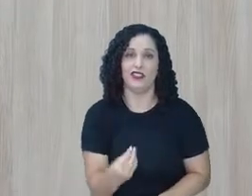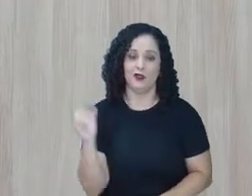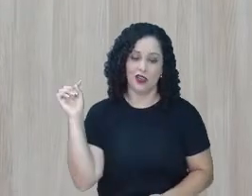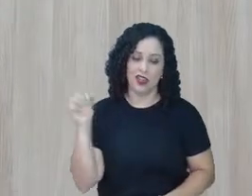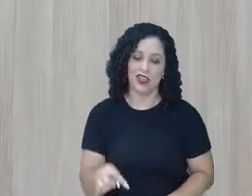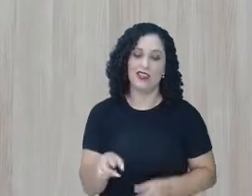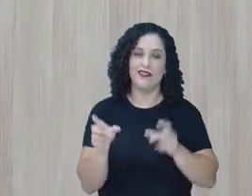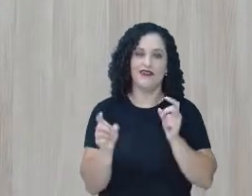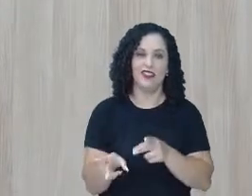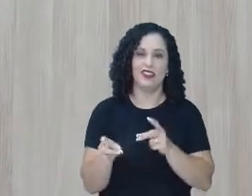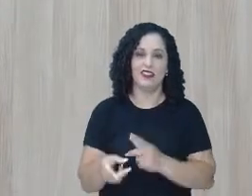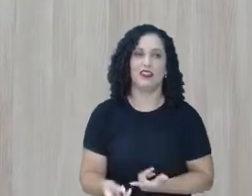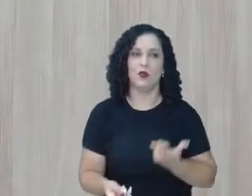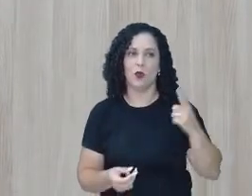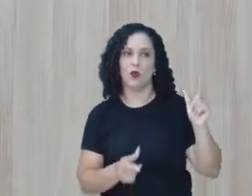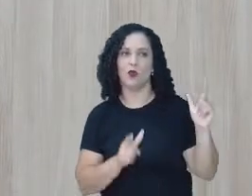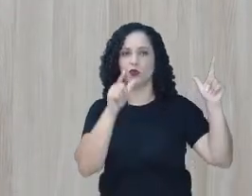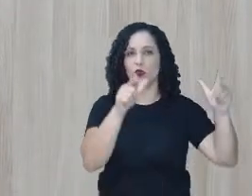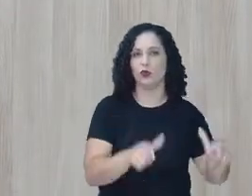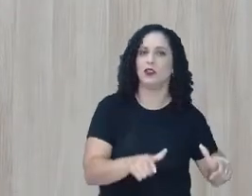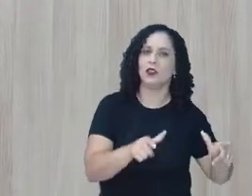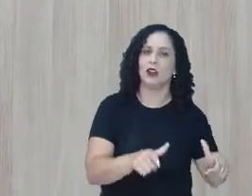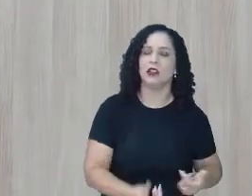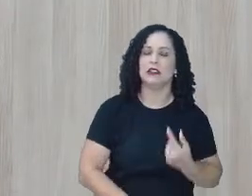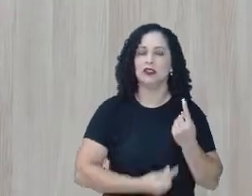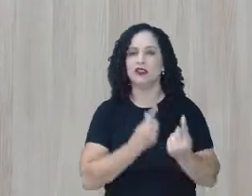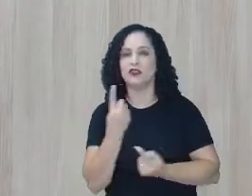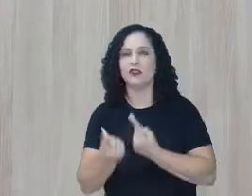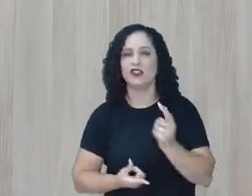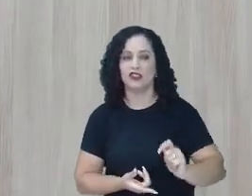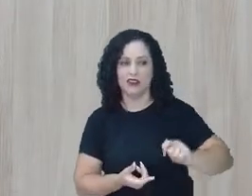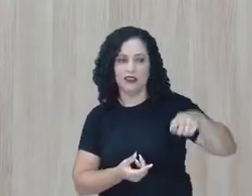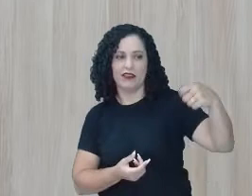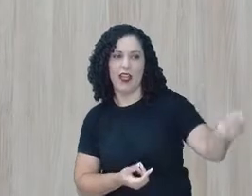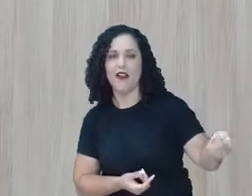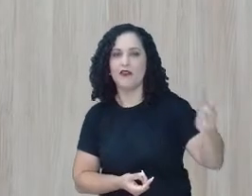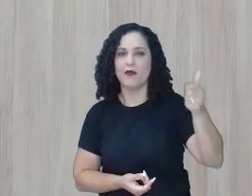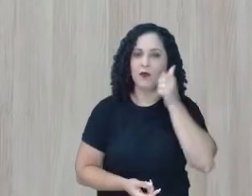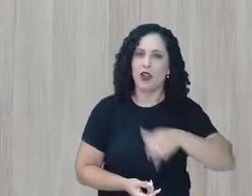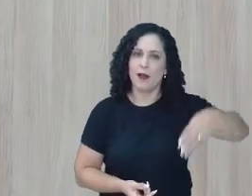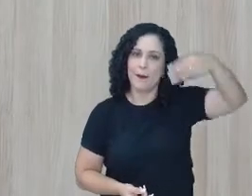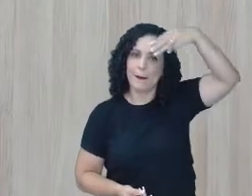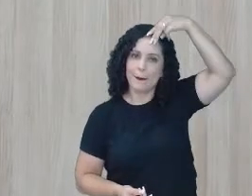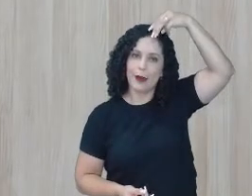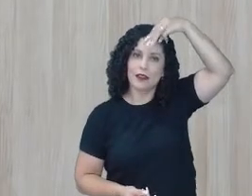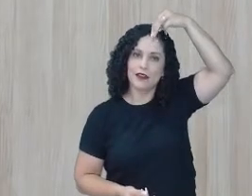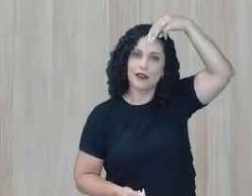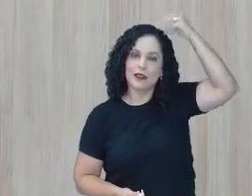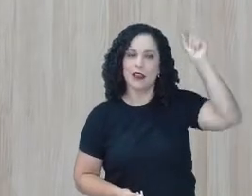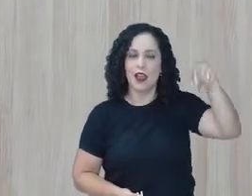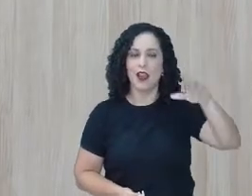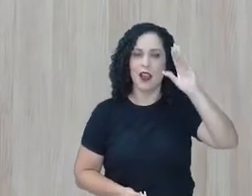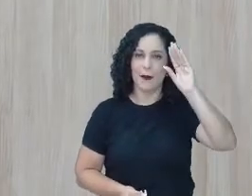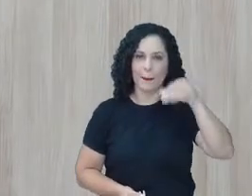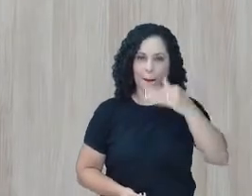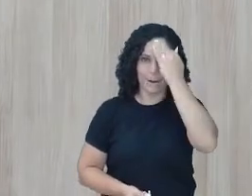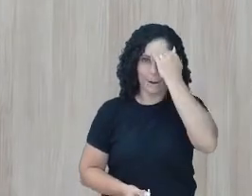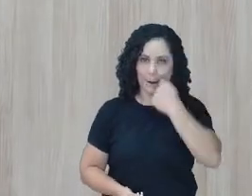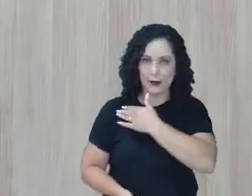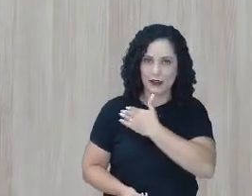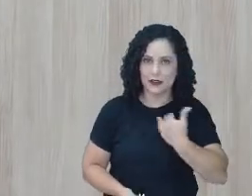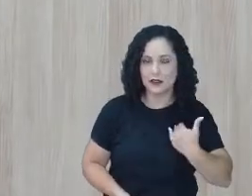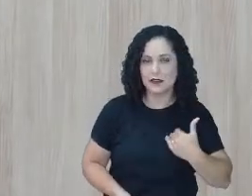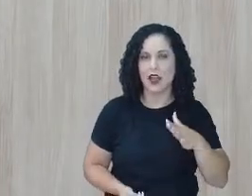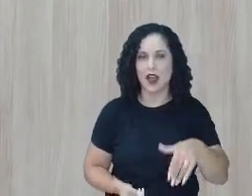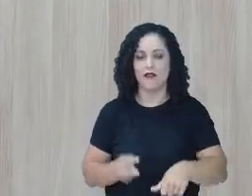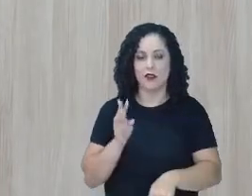ser vendido para outro lugar, e muitas vezes dava para a filha do senhor ser madrinha, e aí quando ela batizava a criança, então ela ia proteger